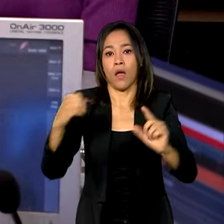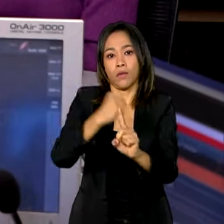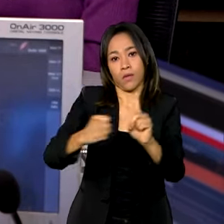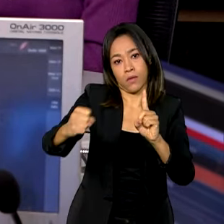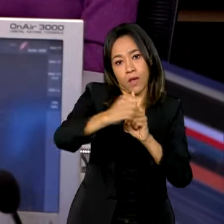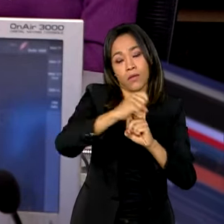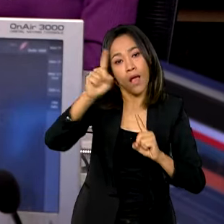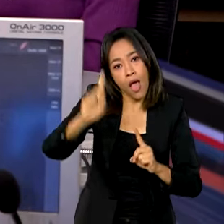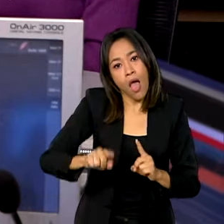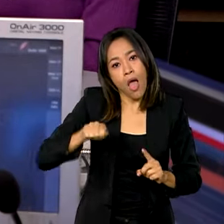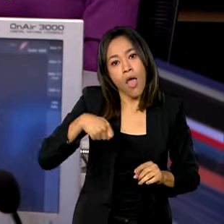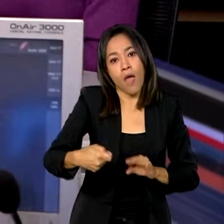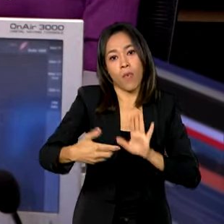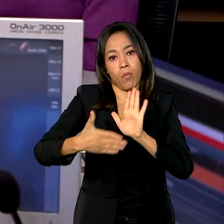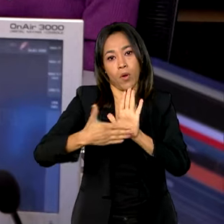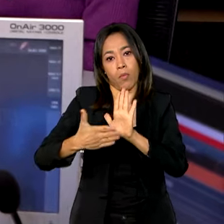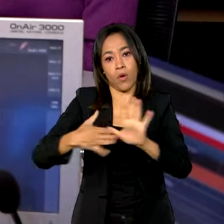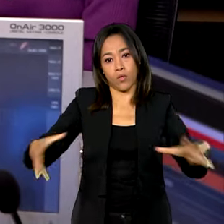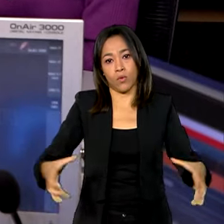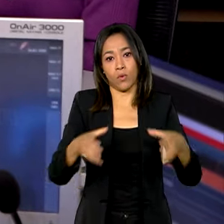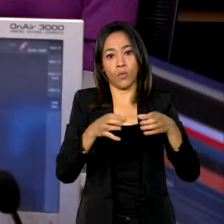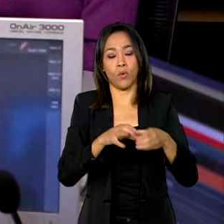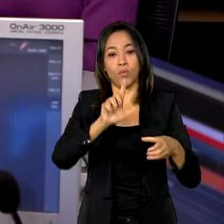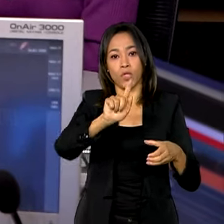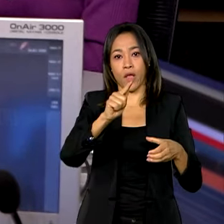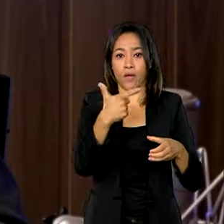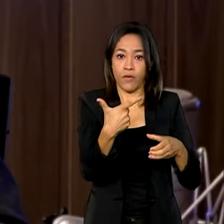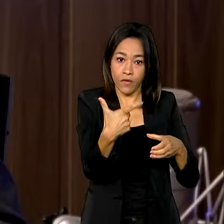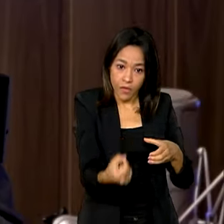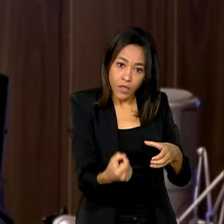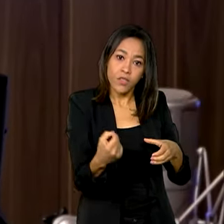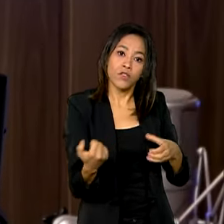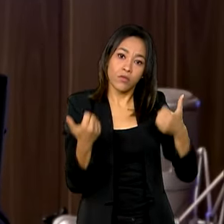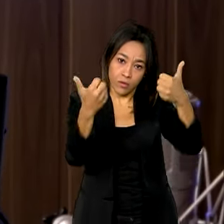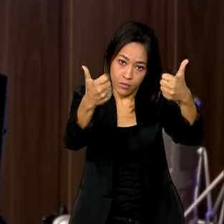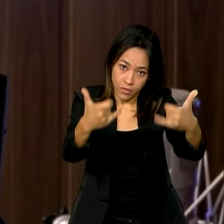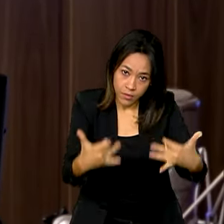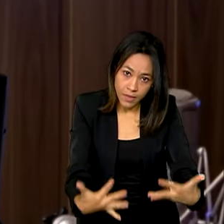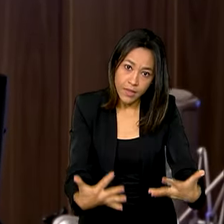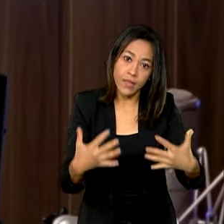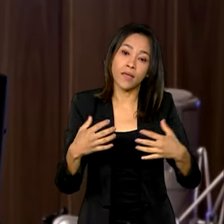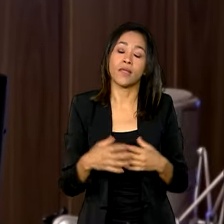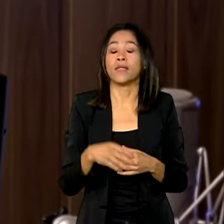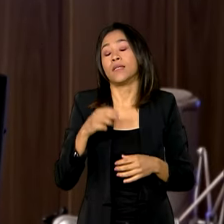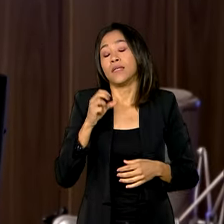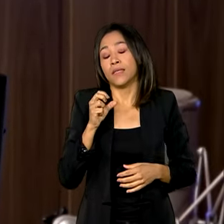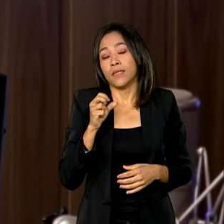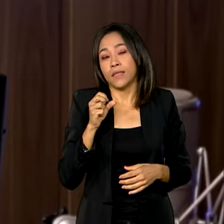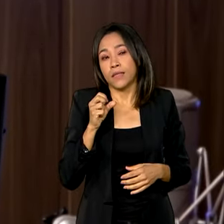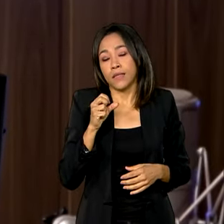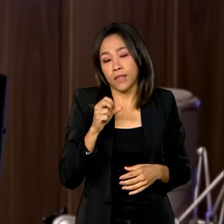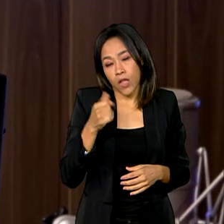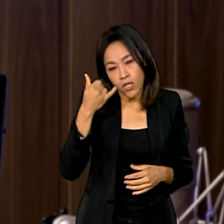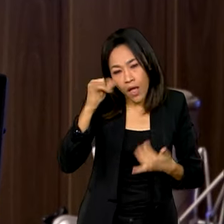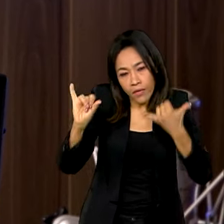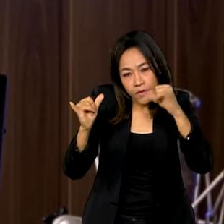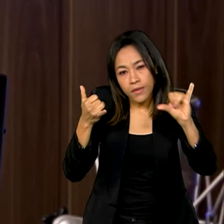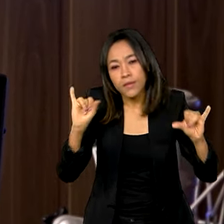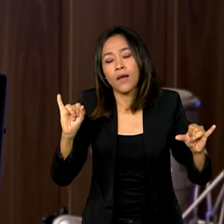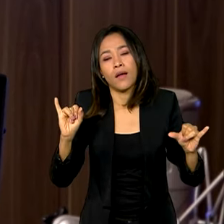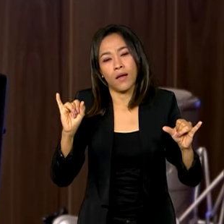o G20 de redução de risco do desastre traz porque se a gente tem que olhar prevenção e